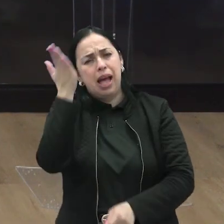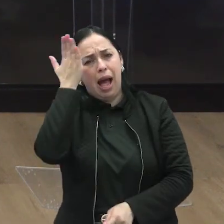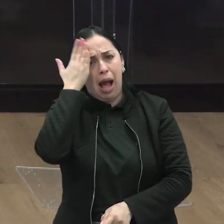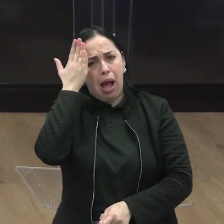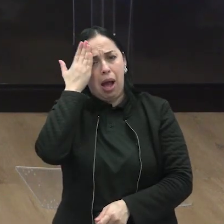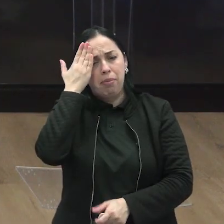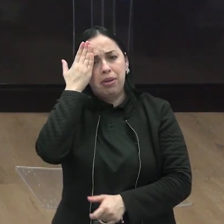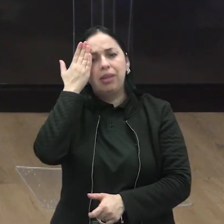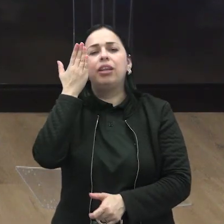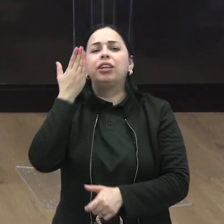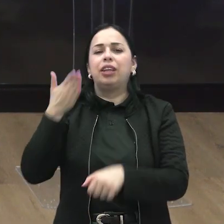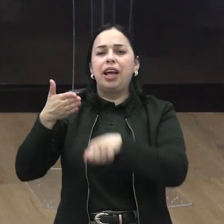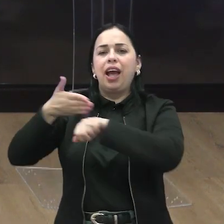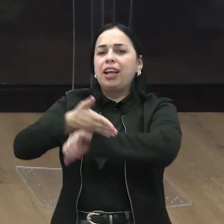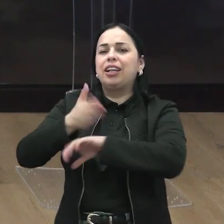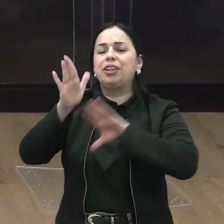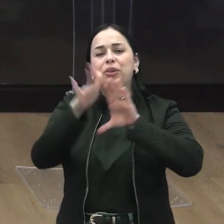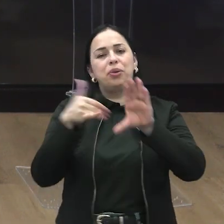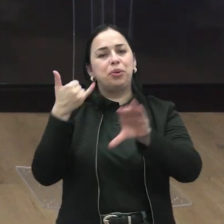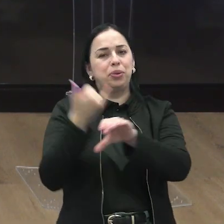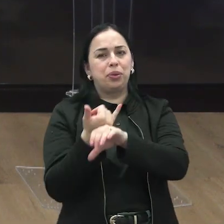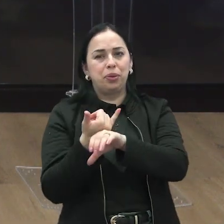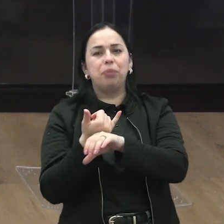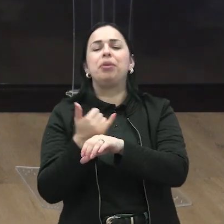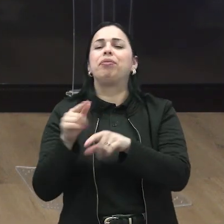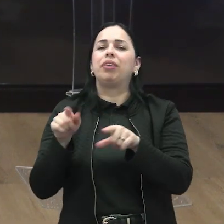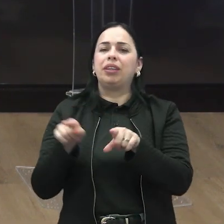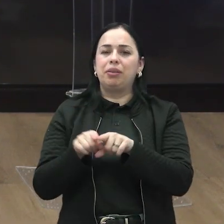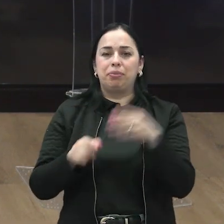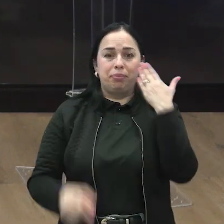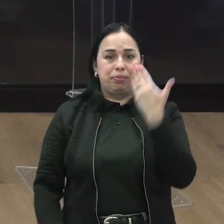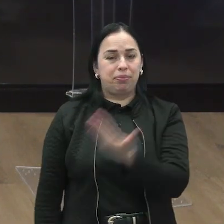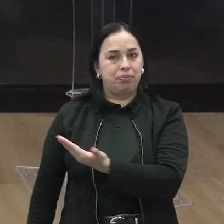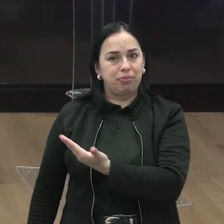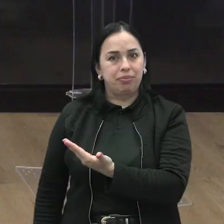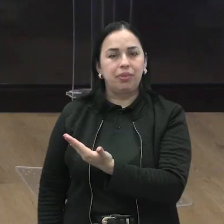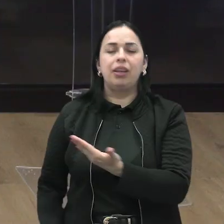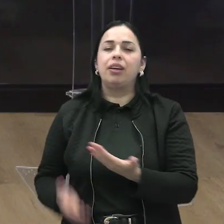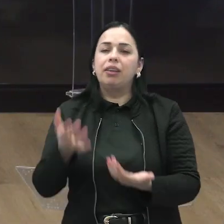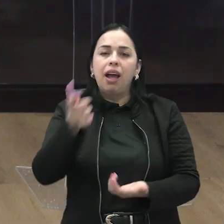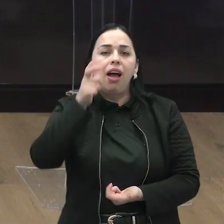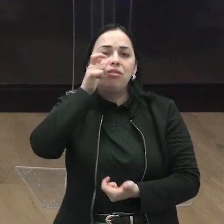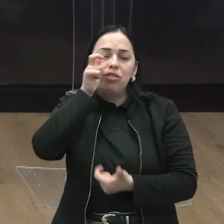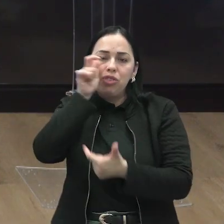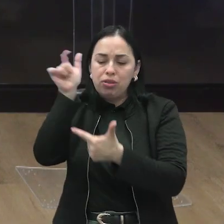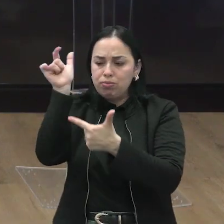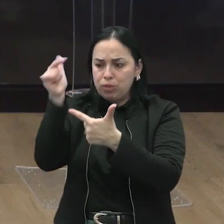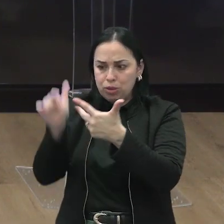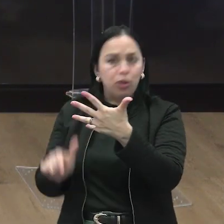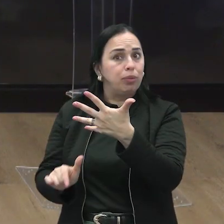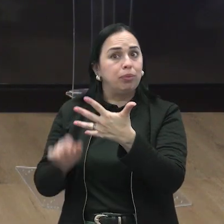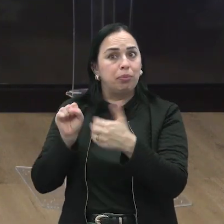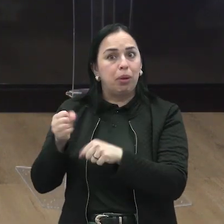sabe, né? Ficam disponíveis lá no nosso canal do YouTube, TV Câmara SJC. Se quiser rever algum